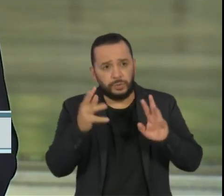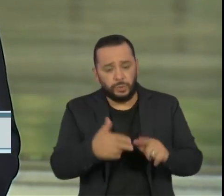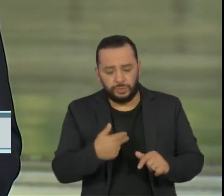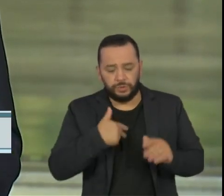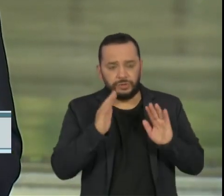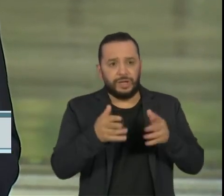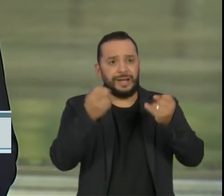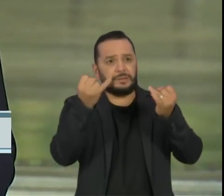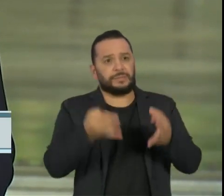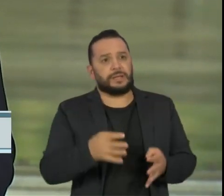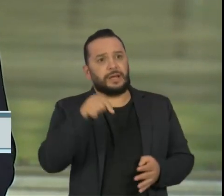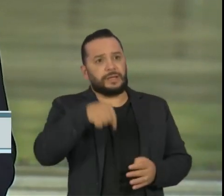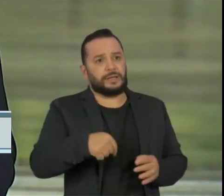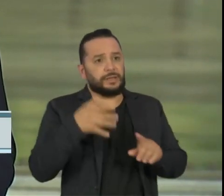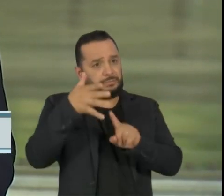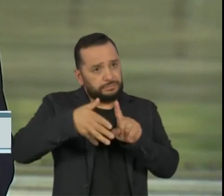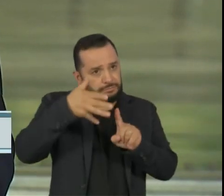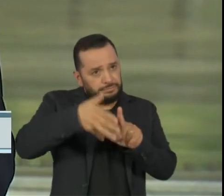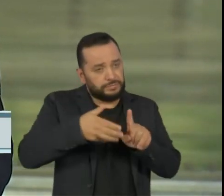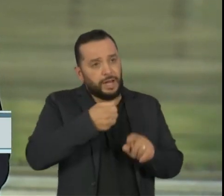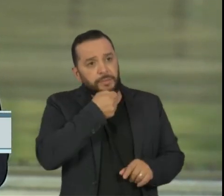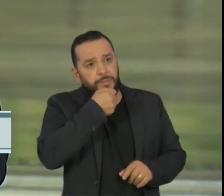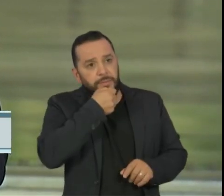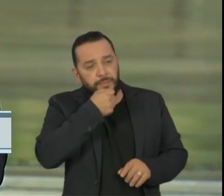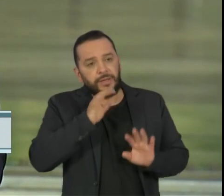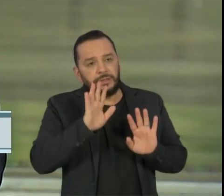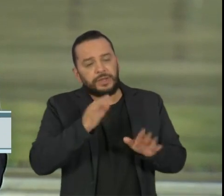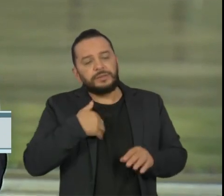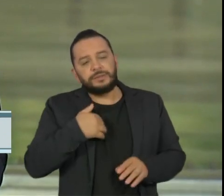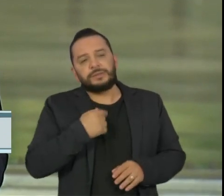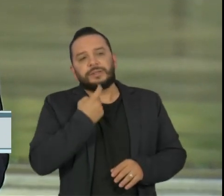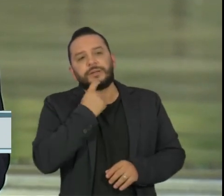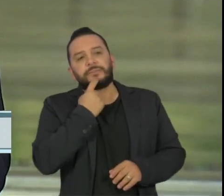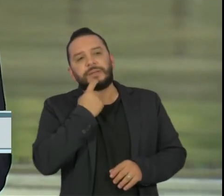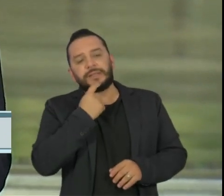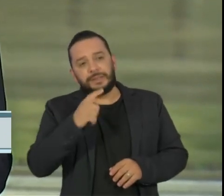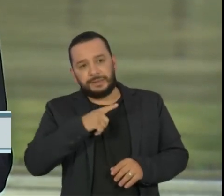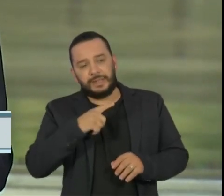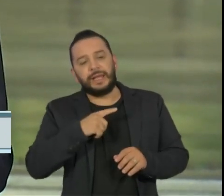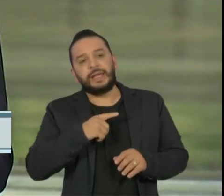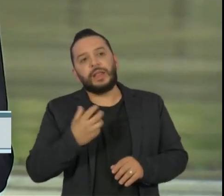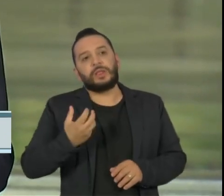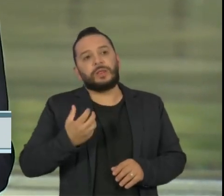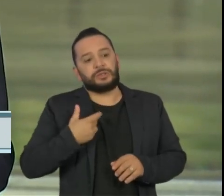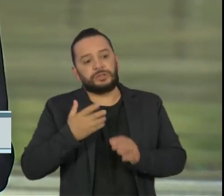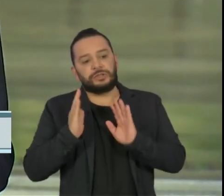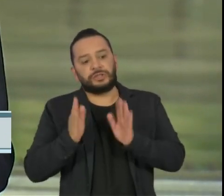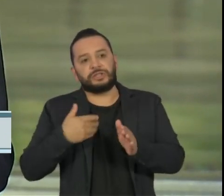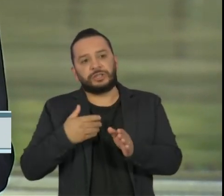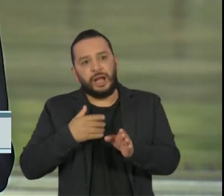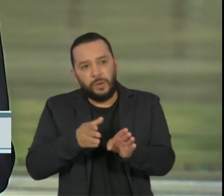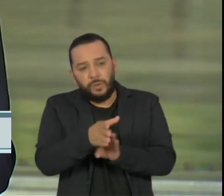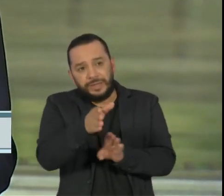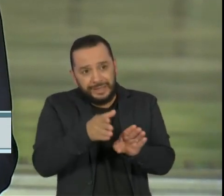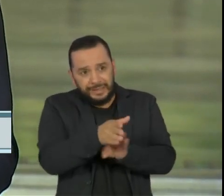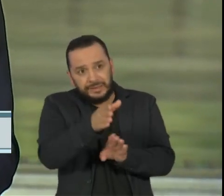dito na coletiva, Campinas vai receber uma nota técnica em relação principalmente às questões de leitos de UTI.